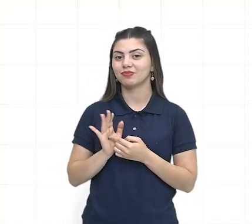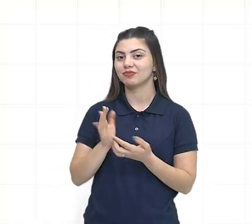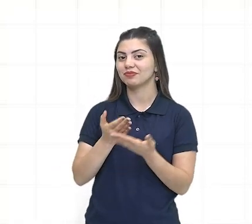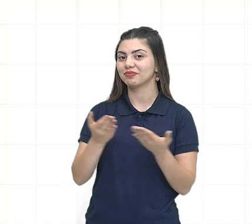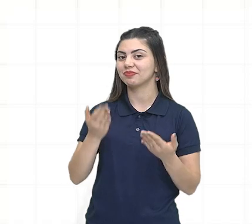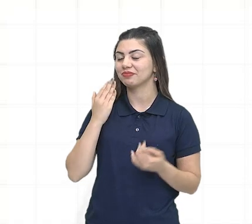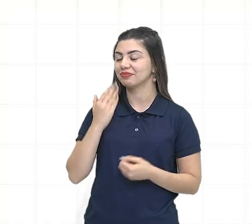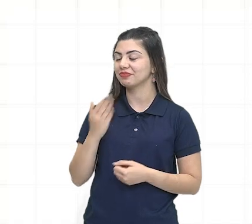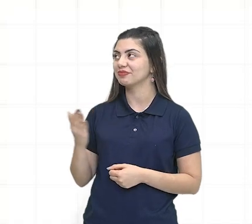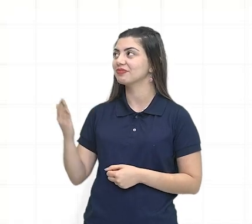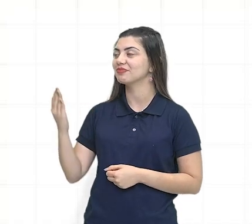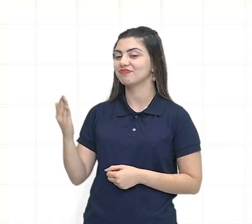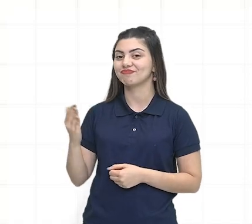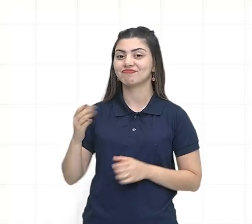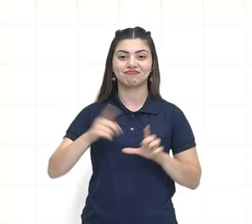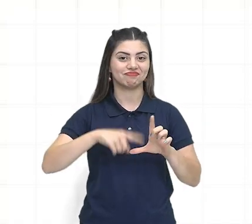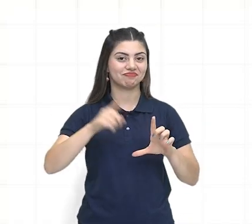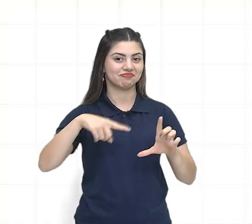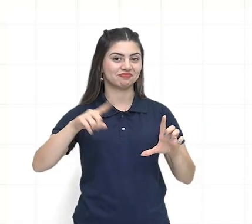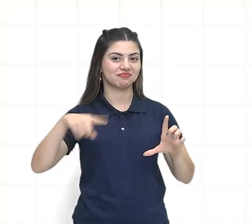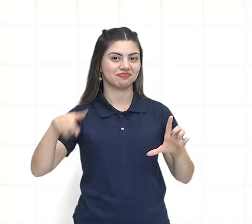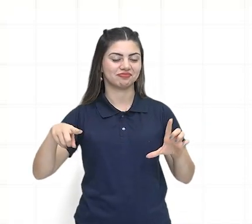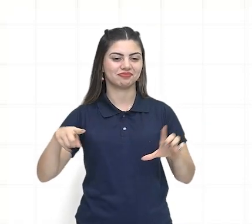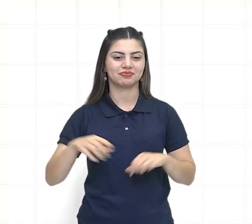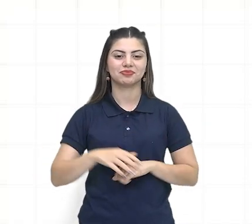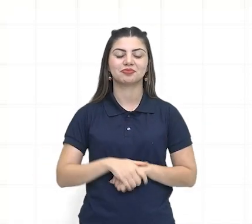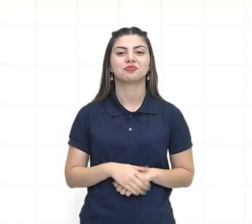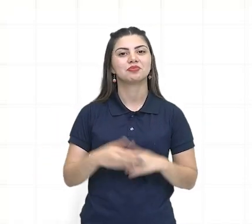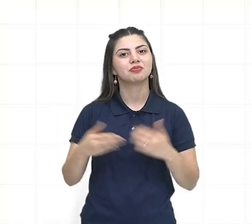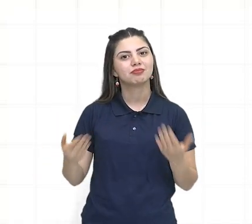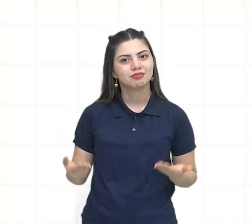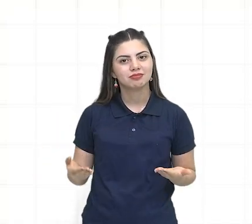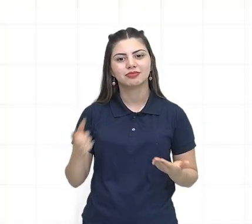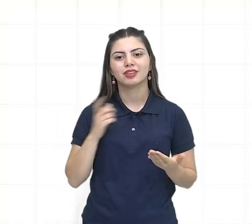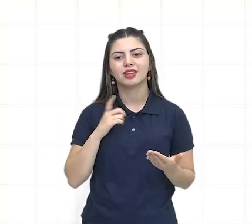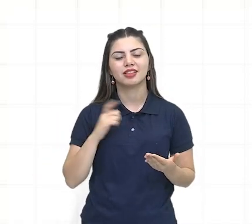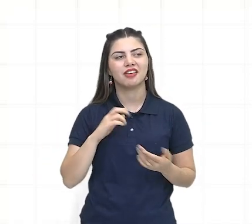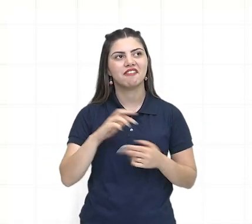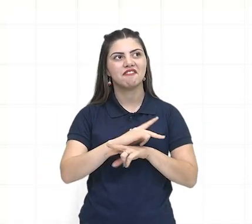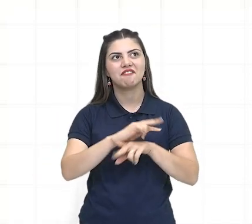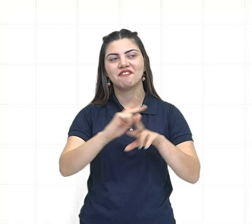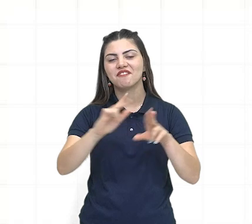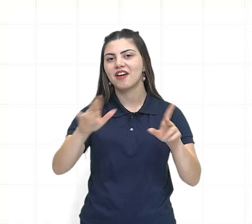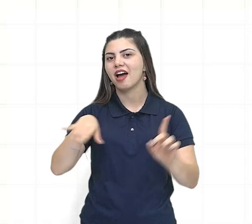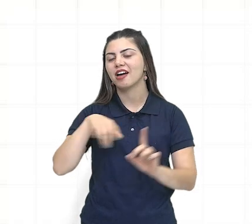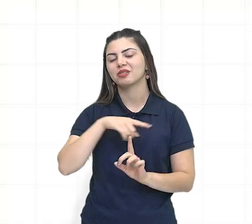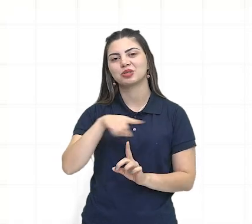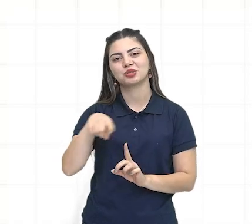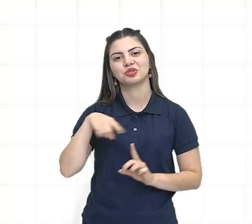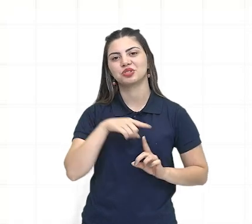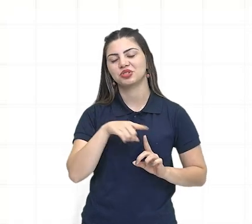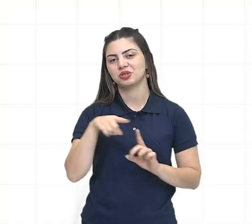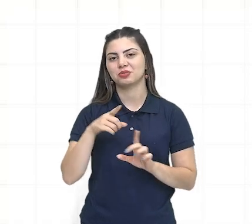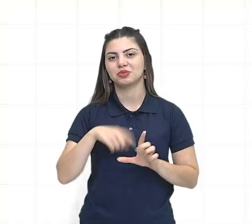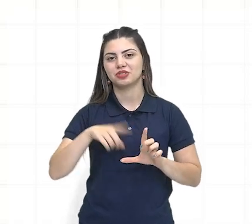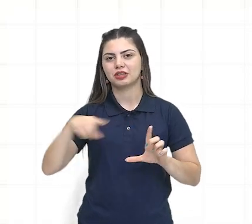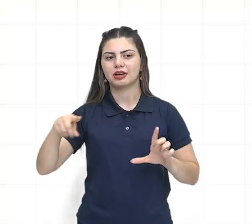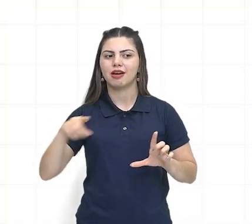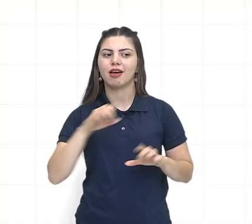apresentados: gráfico. Gente, existem diversos tipos de gráficos, né? Cada um com